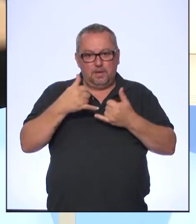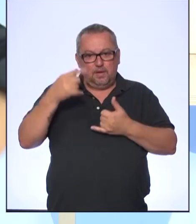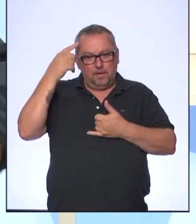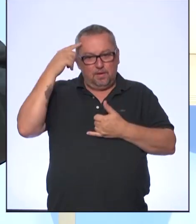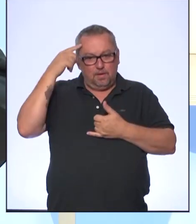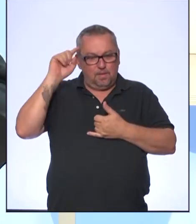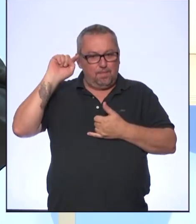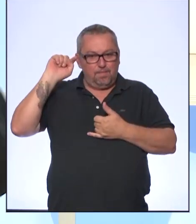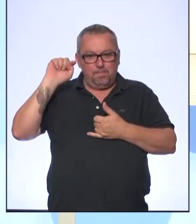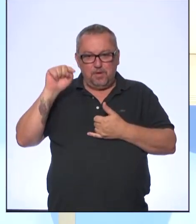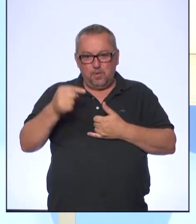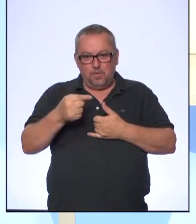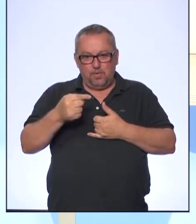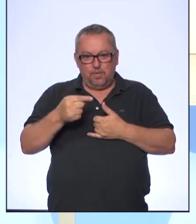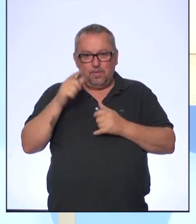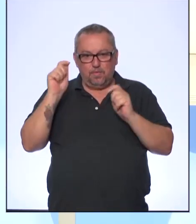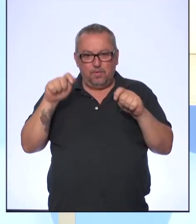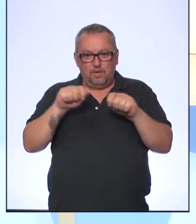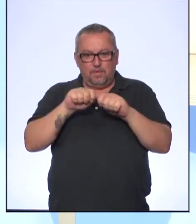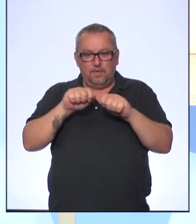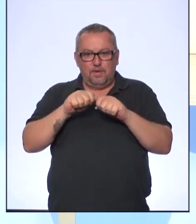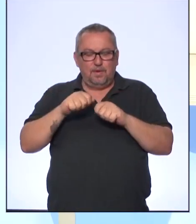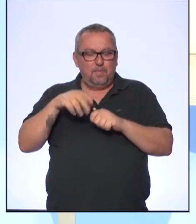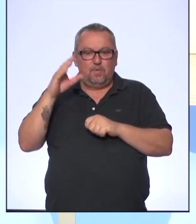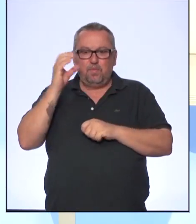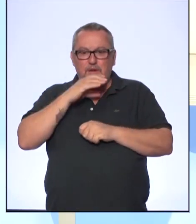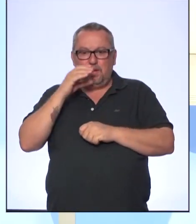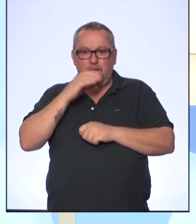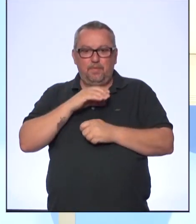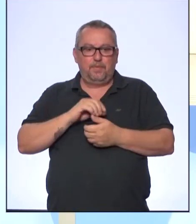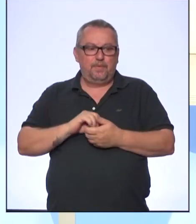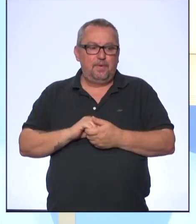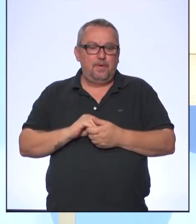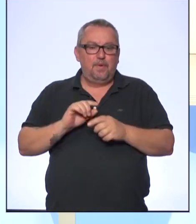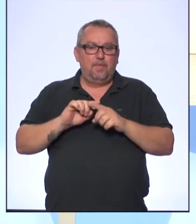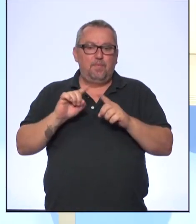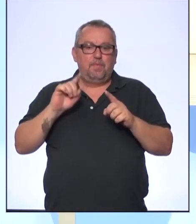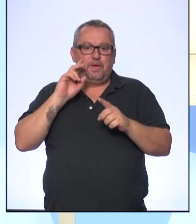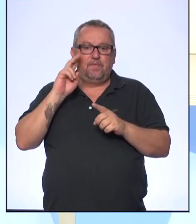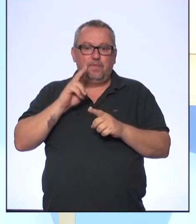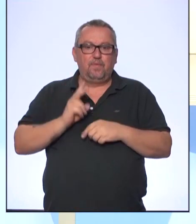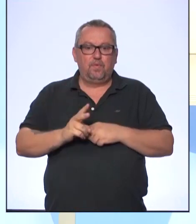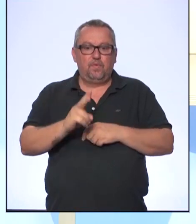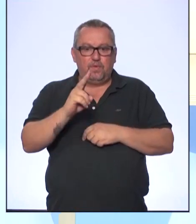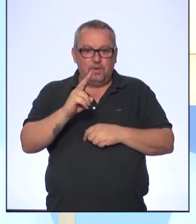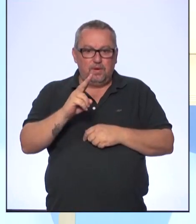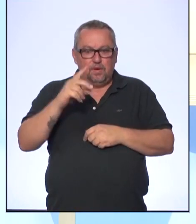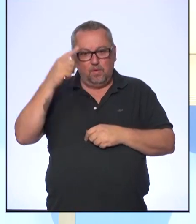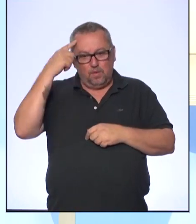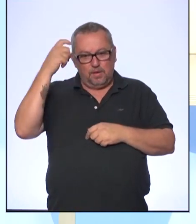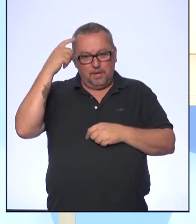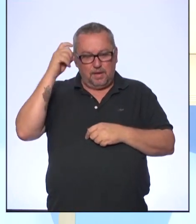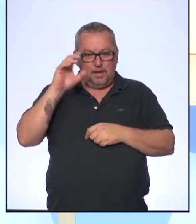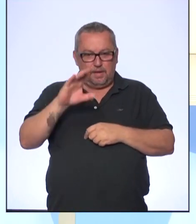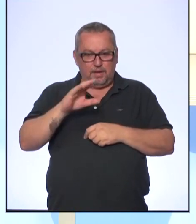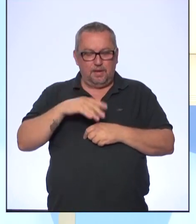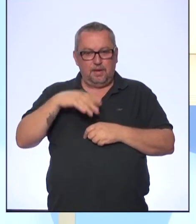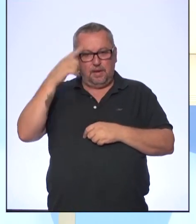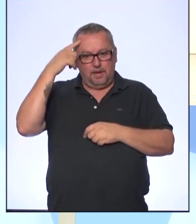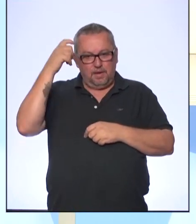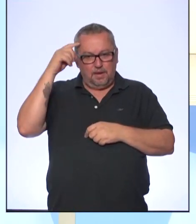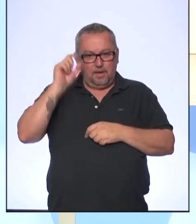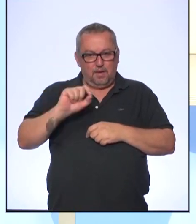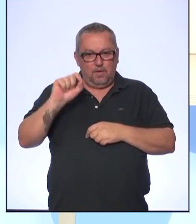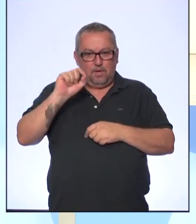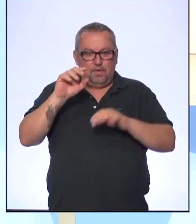fossem 1000 linhas. Você poderia fazer muito rápido essa conta. Mas vamos continuar com a ideia aqui, né? A ideia aqui